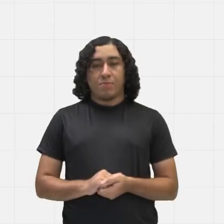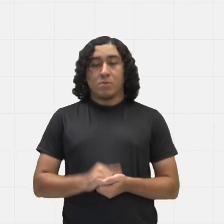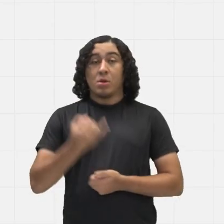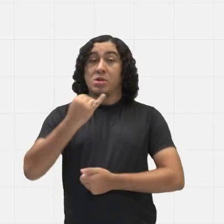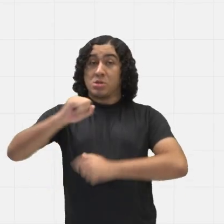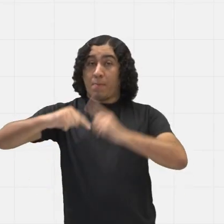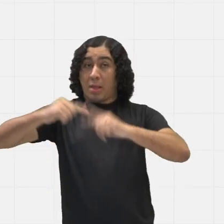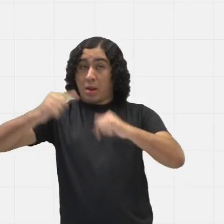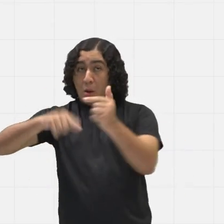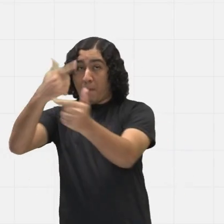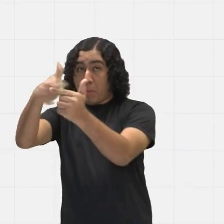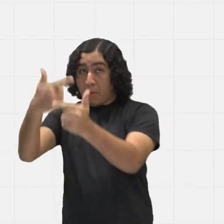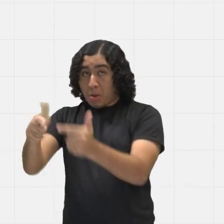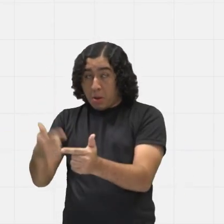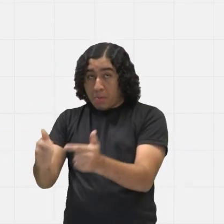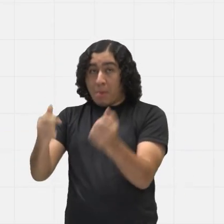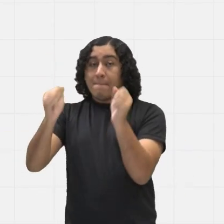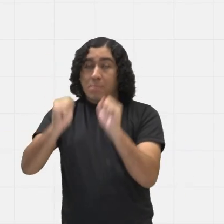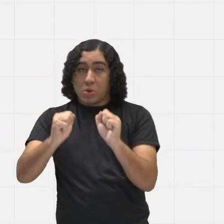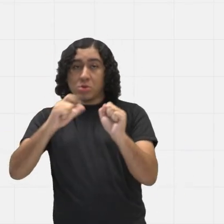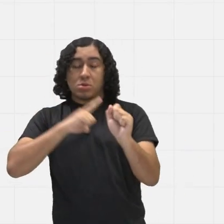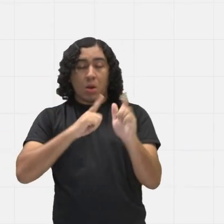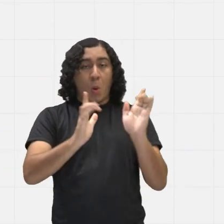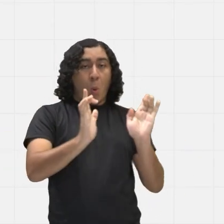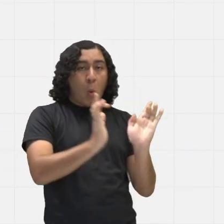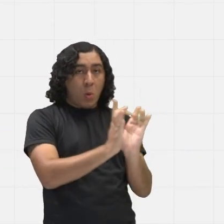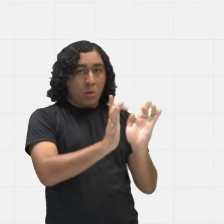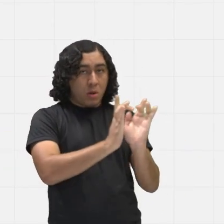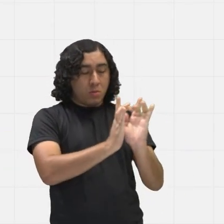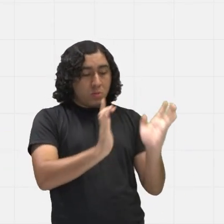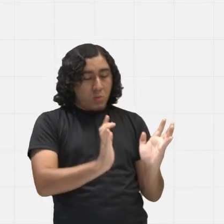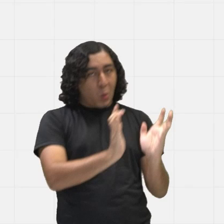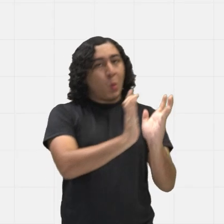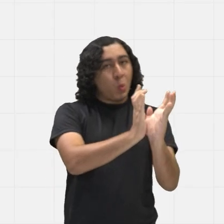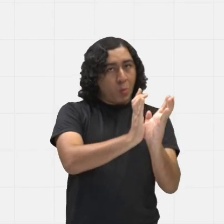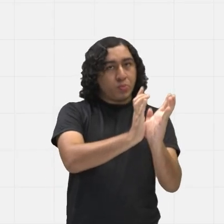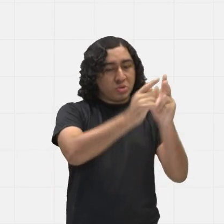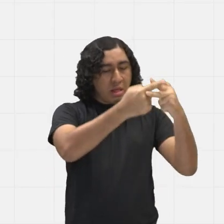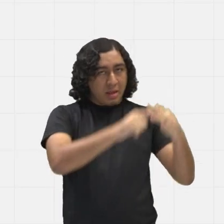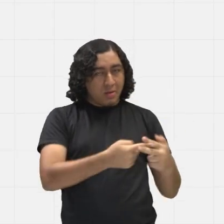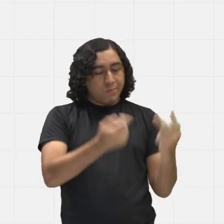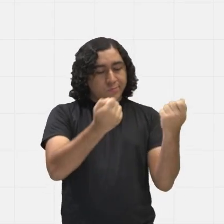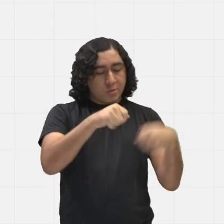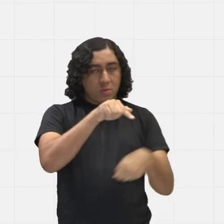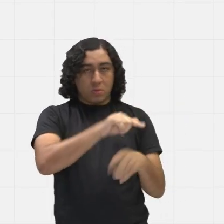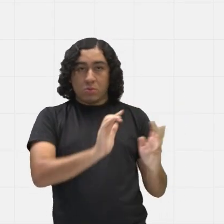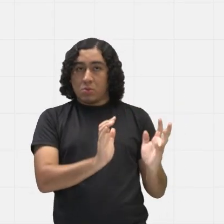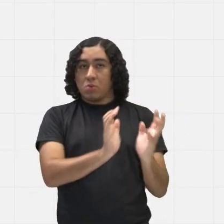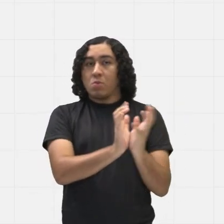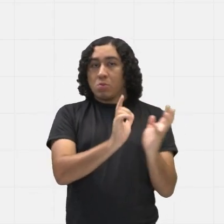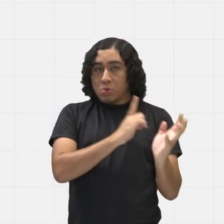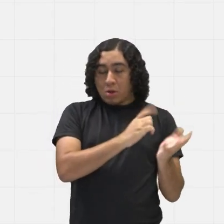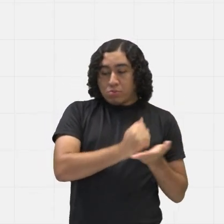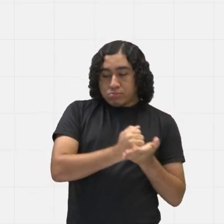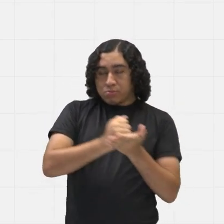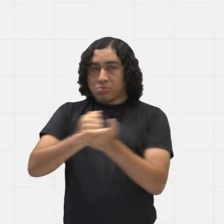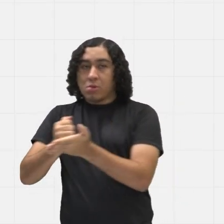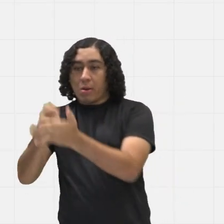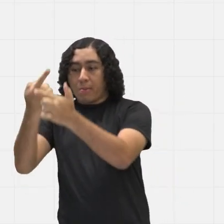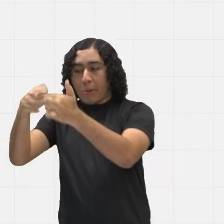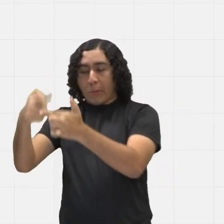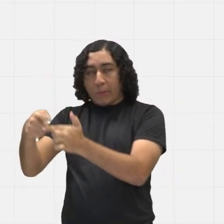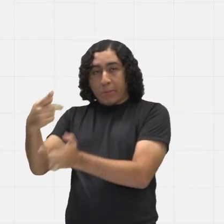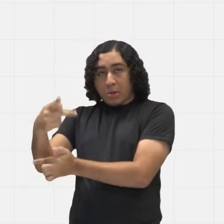o suporte técnico, tá bom? São os profissionais capacitados, né, para resolver possíveis problemas